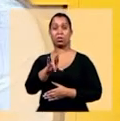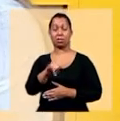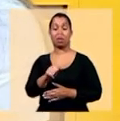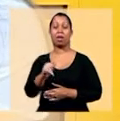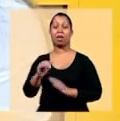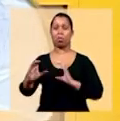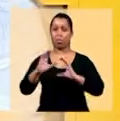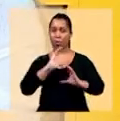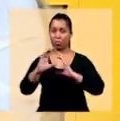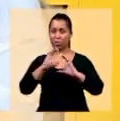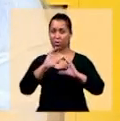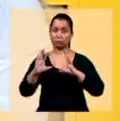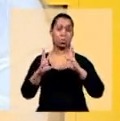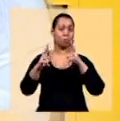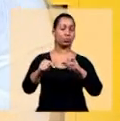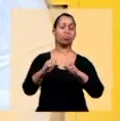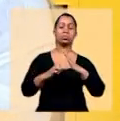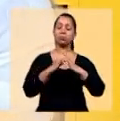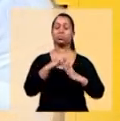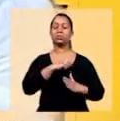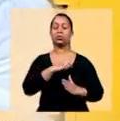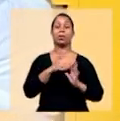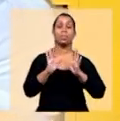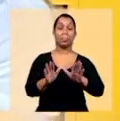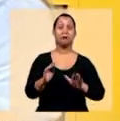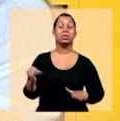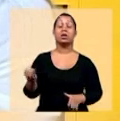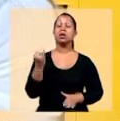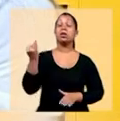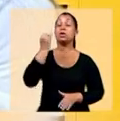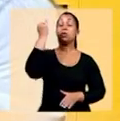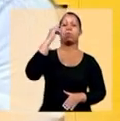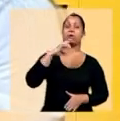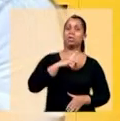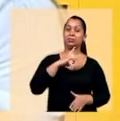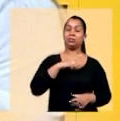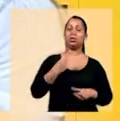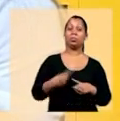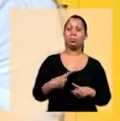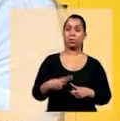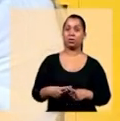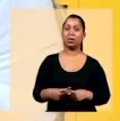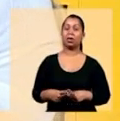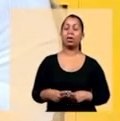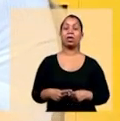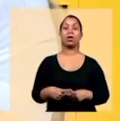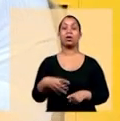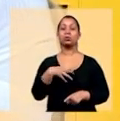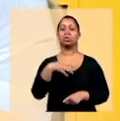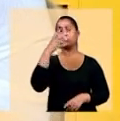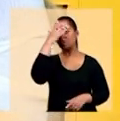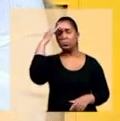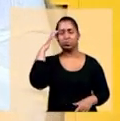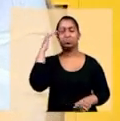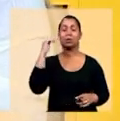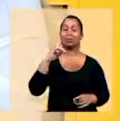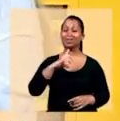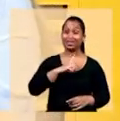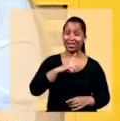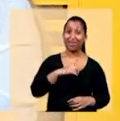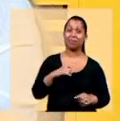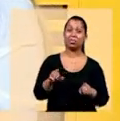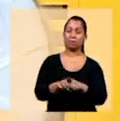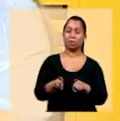canal de comunicação, né, que nem todas as empresas têm, mas ele é de fundamental importância, porque é uma maneira que o colaborador